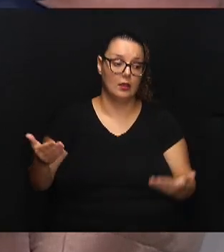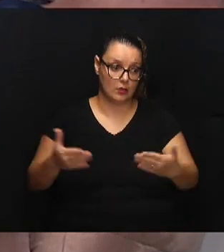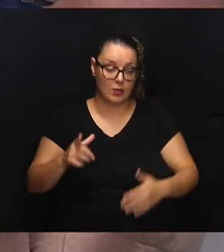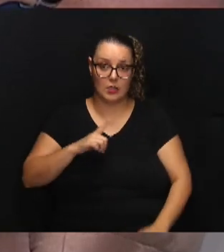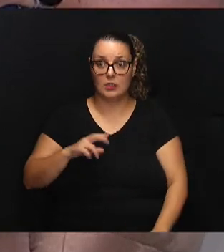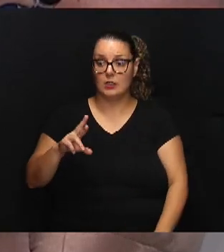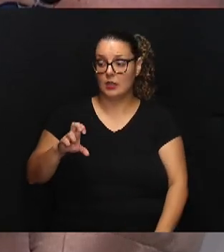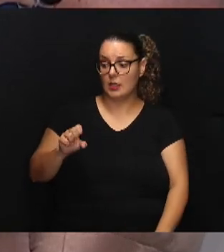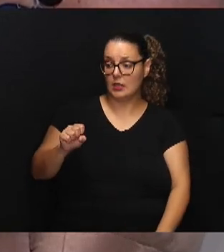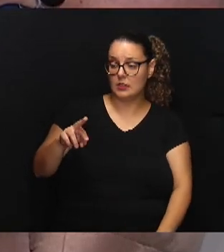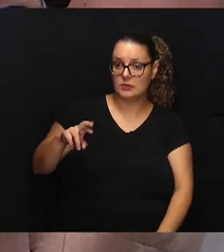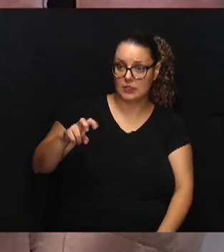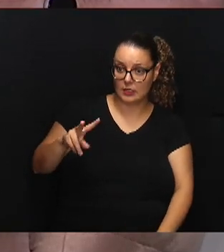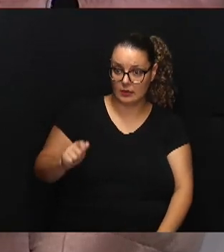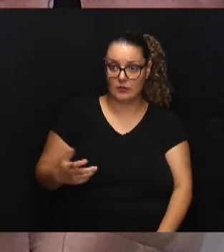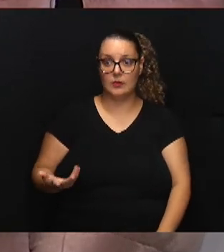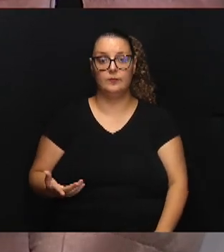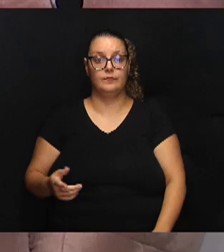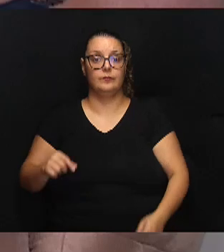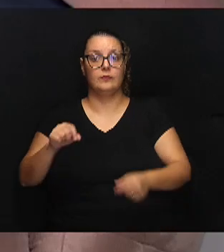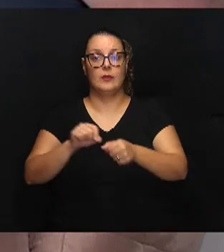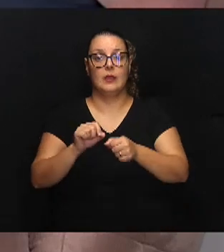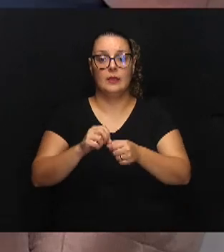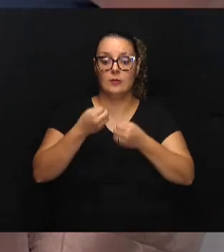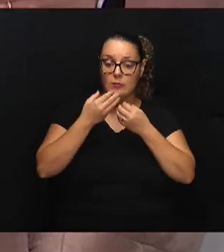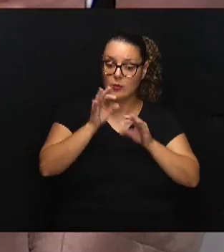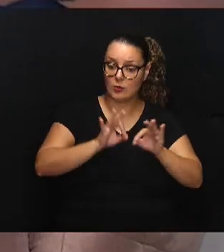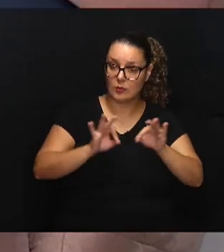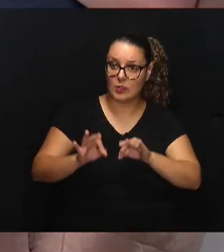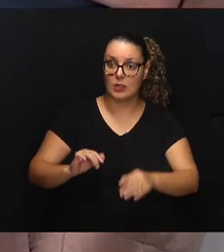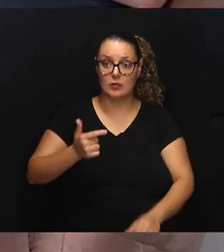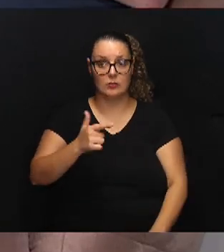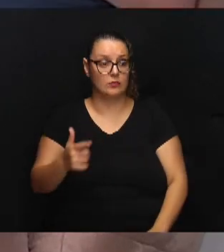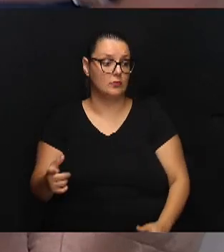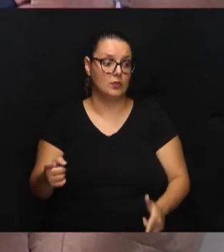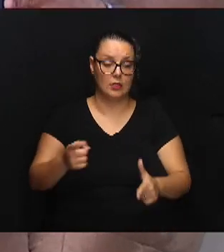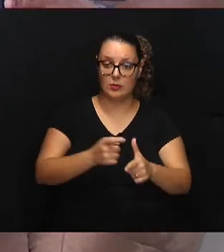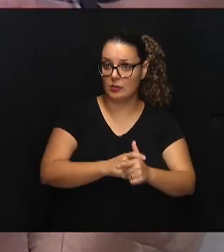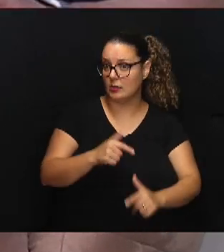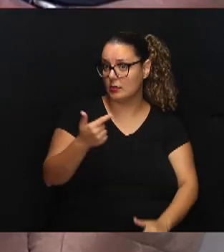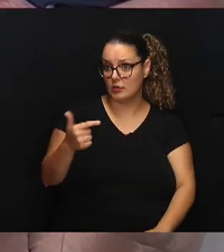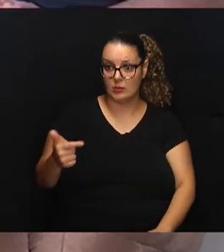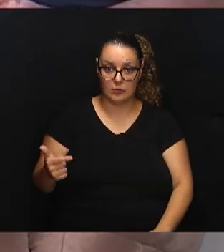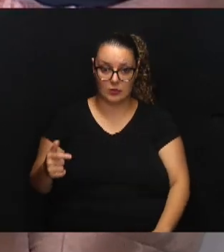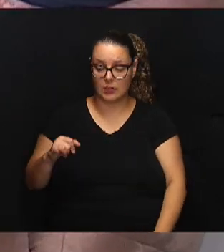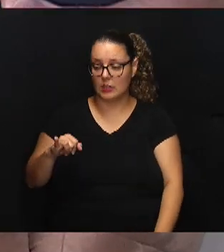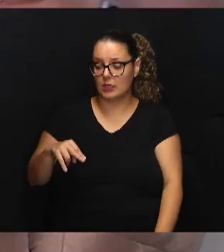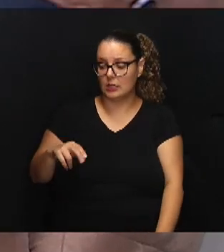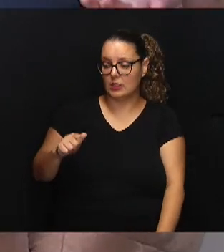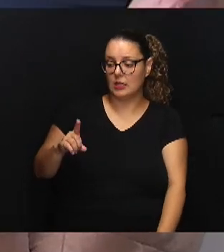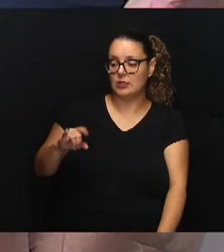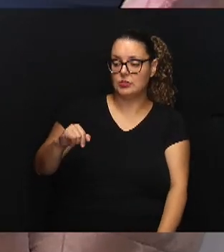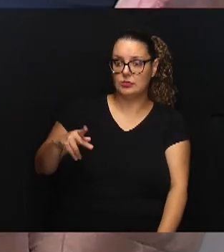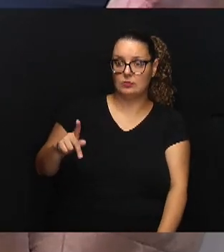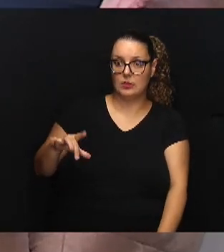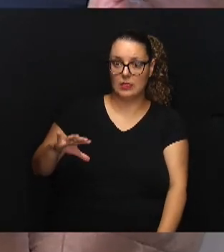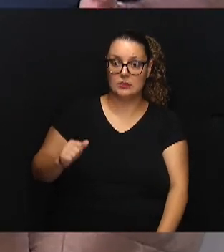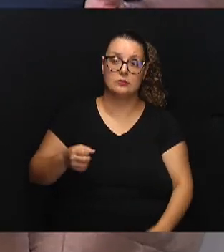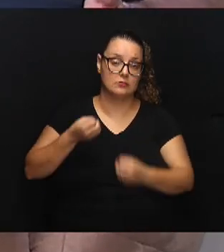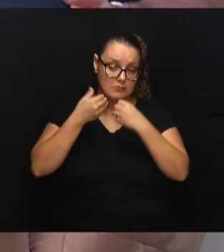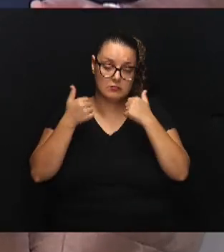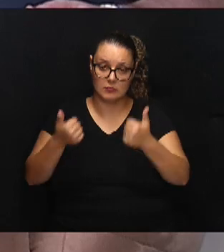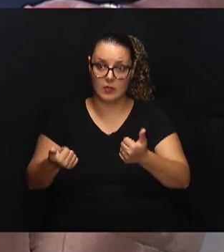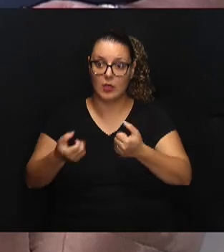reserva de emergência, para quem fez um bom planejamento, não tem dívidas ou não está inadimplente, está tudo bem, é um bom momento